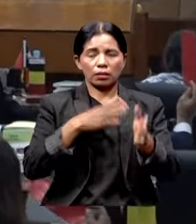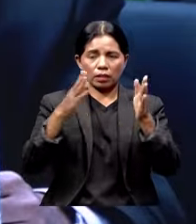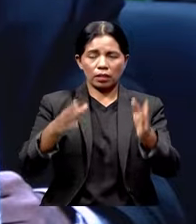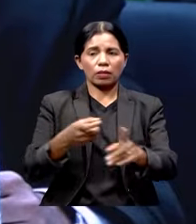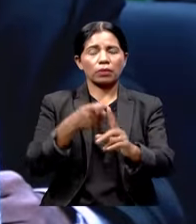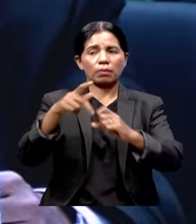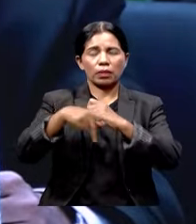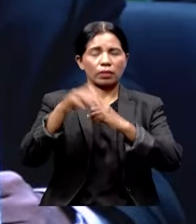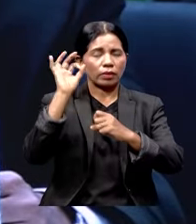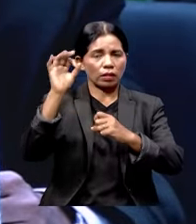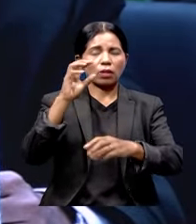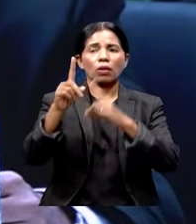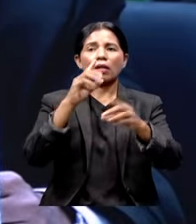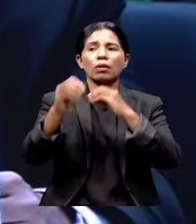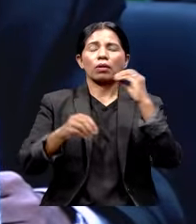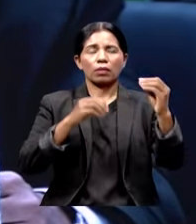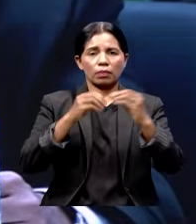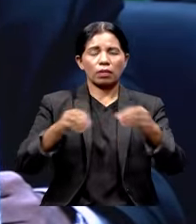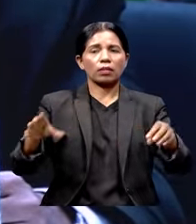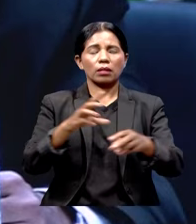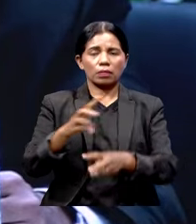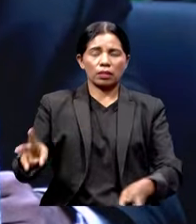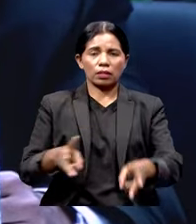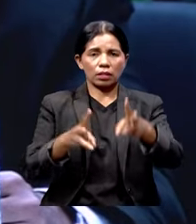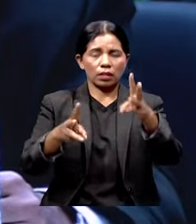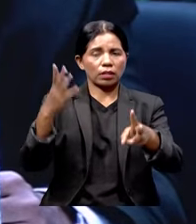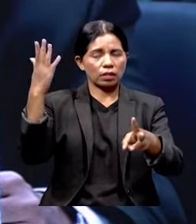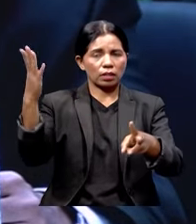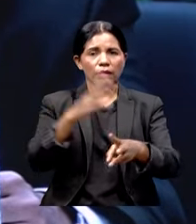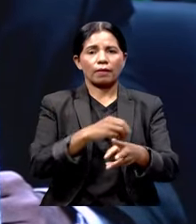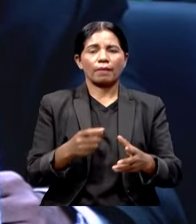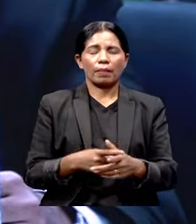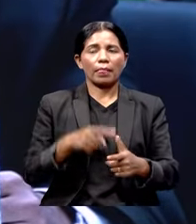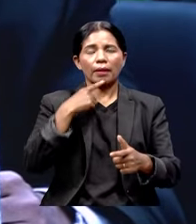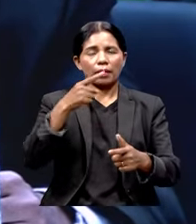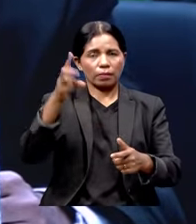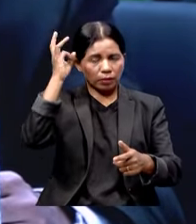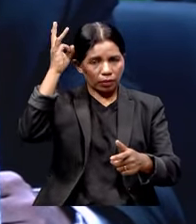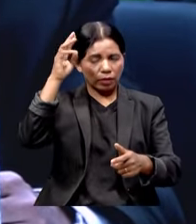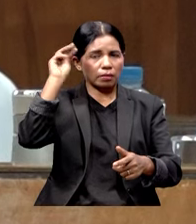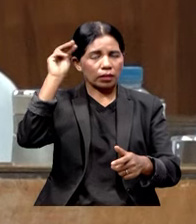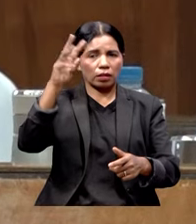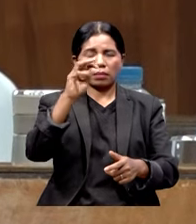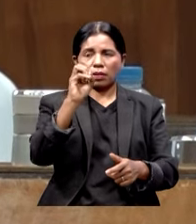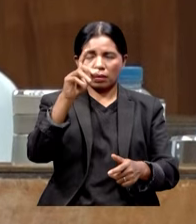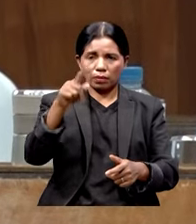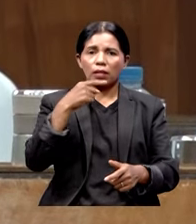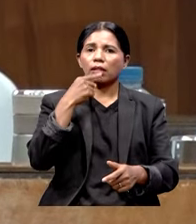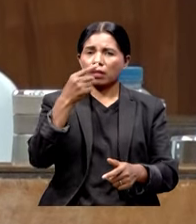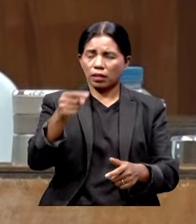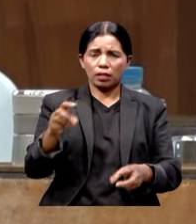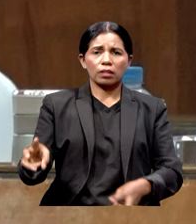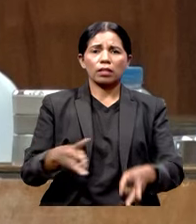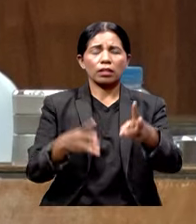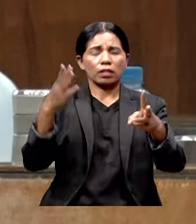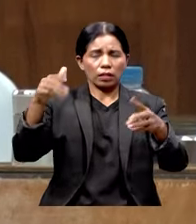Fretling, questiona makas kona ba kualidade estrada sira ihe territorio Timor Laran tomak. Hatamba preocupação ne Ministro Obras Públicas ateten, estrada sira